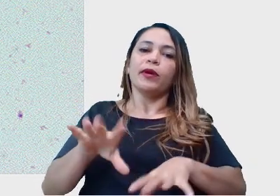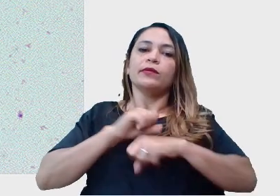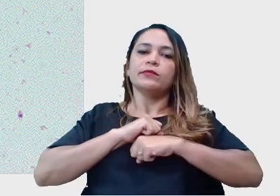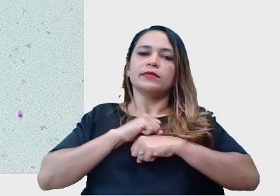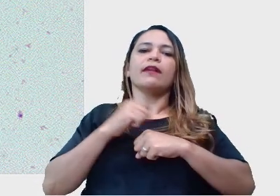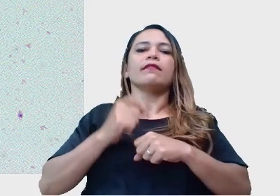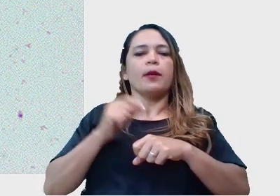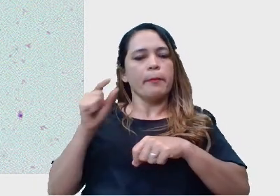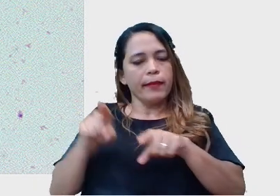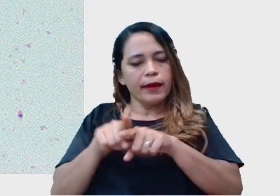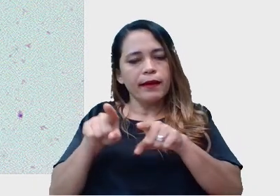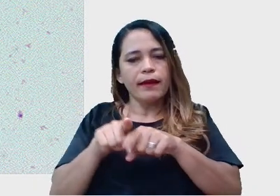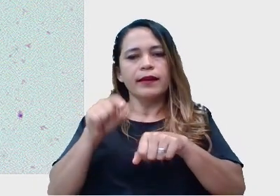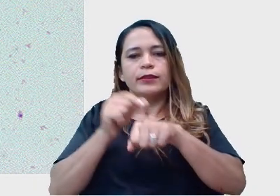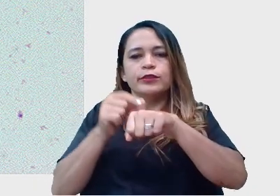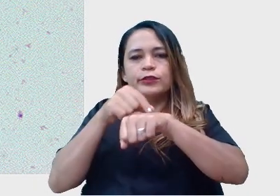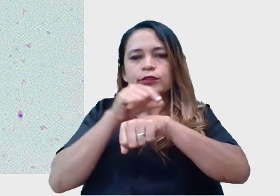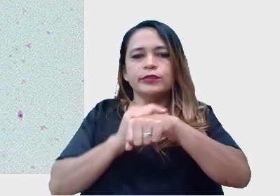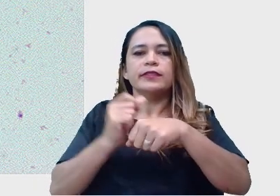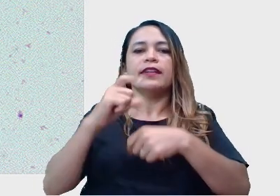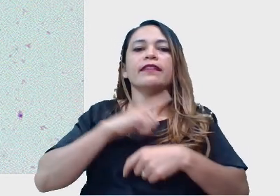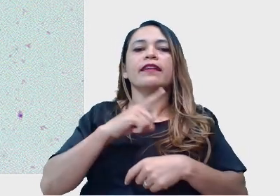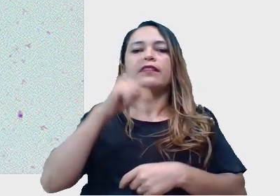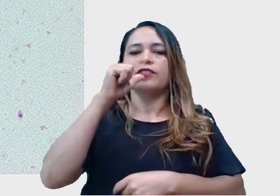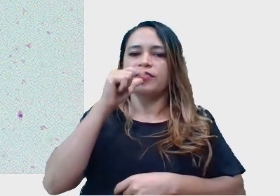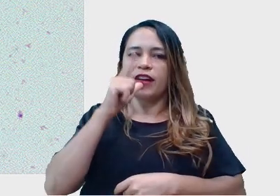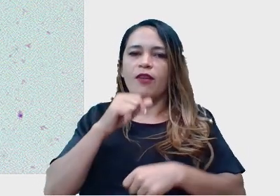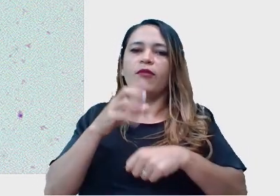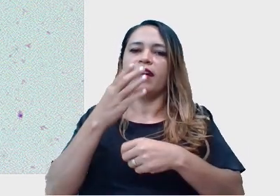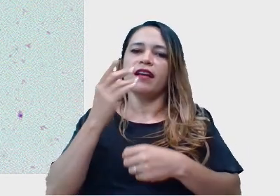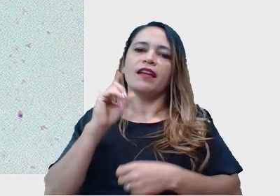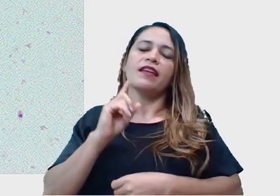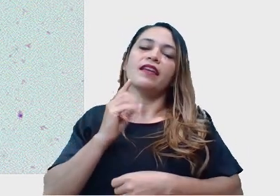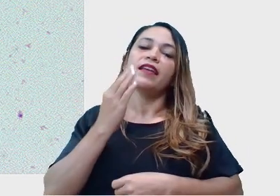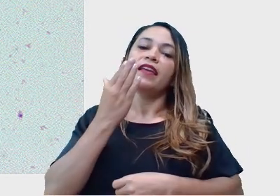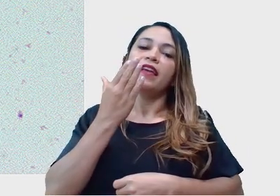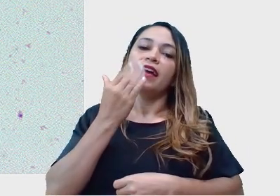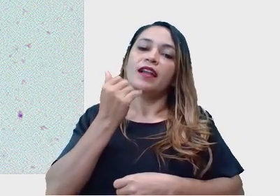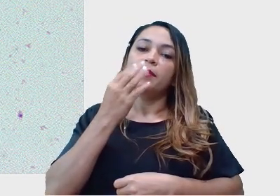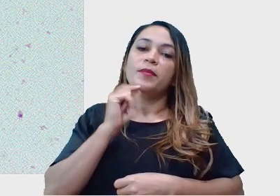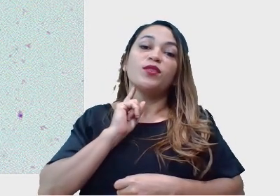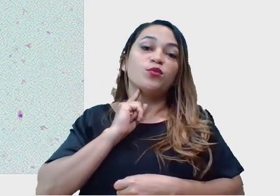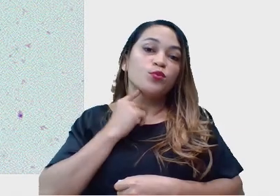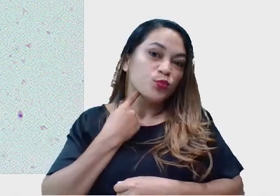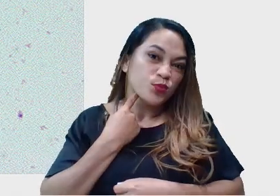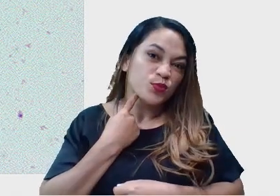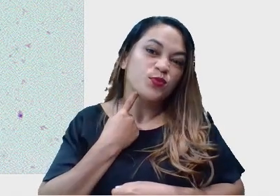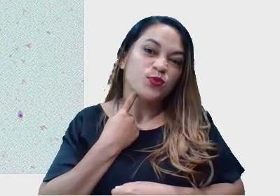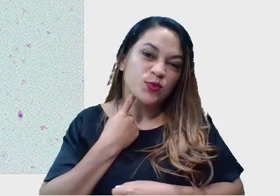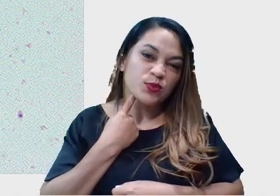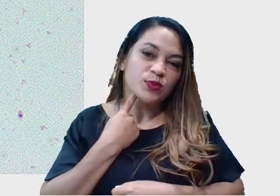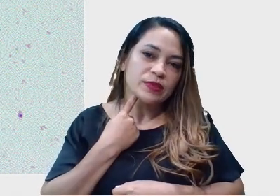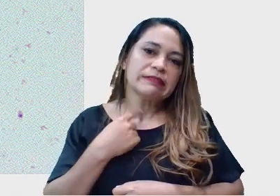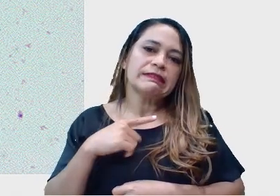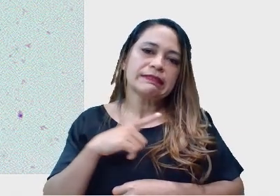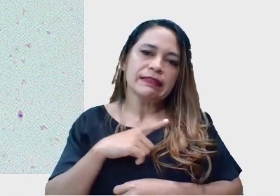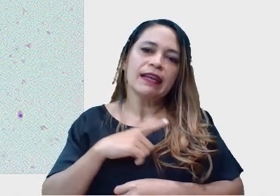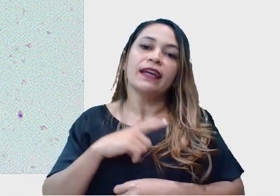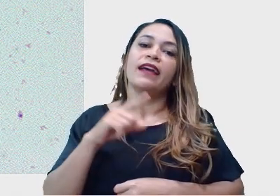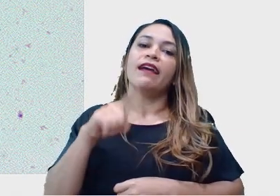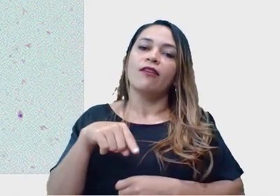cistos do protozoário, também presentes em quê? Em água e alimentos contaminados. Ou seja, o ciclo continua